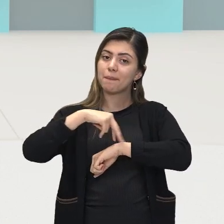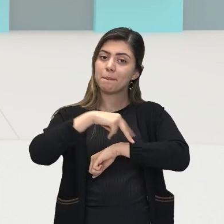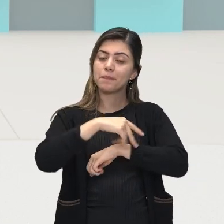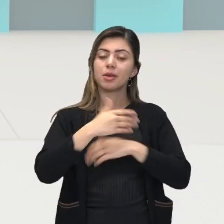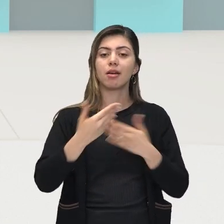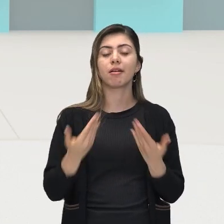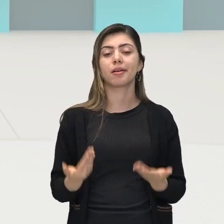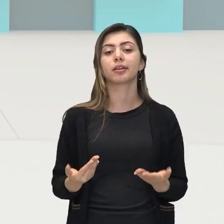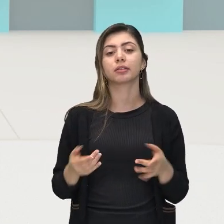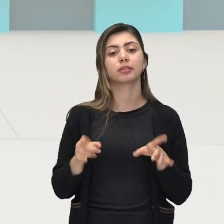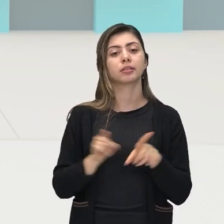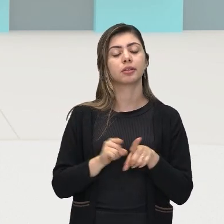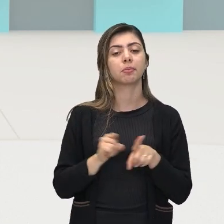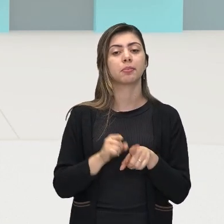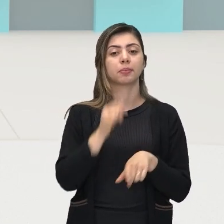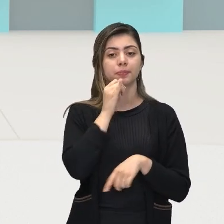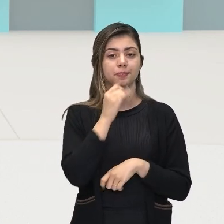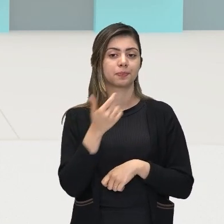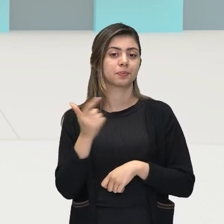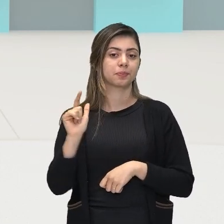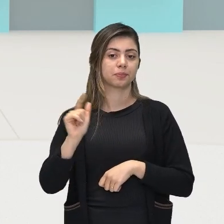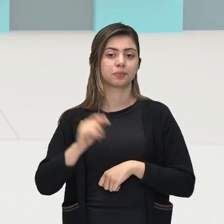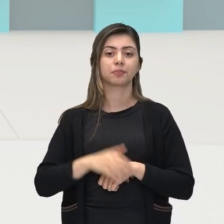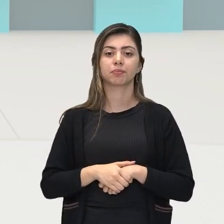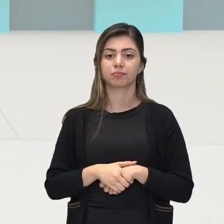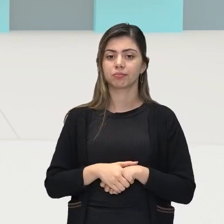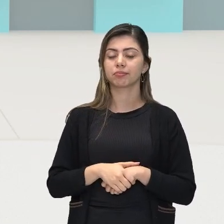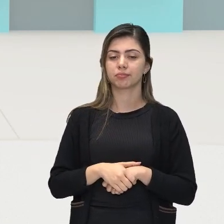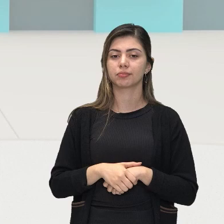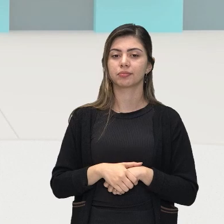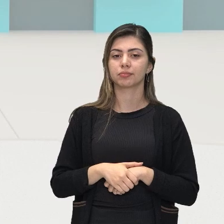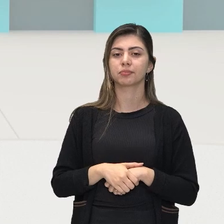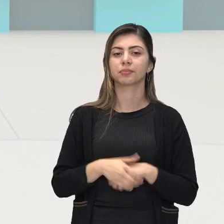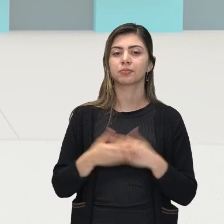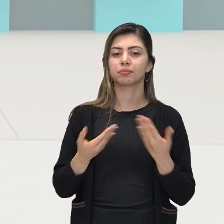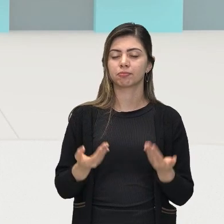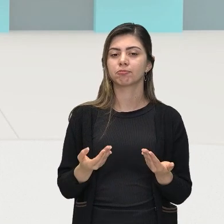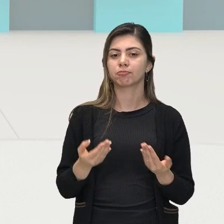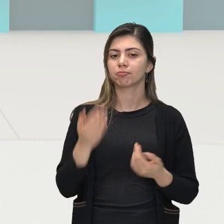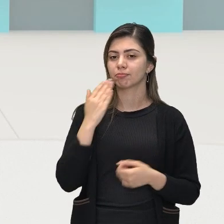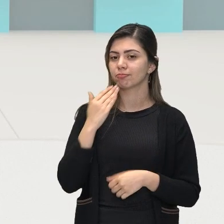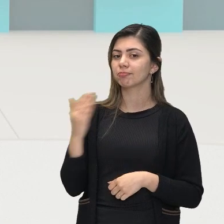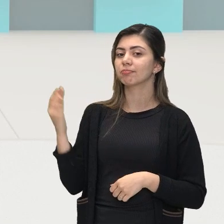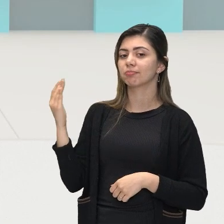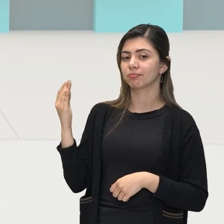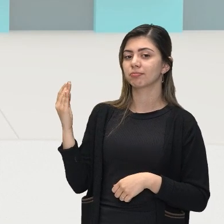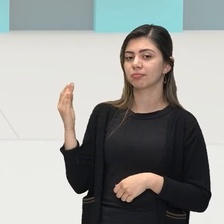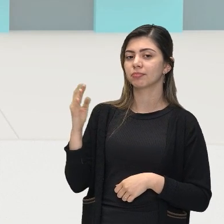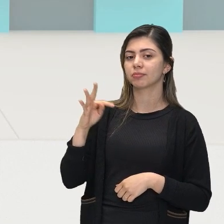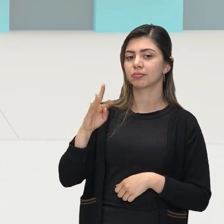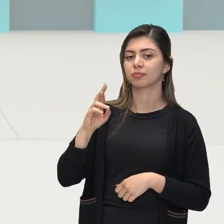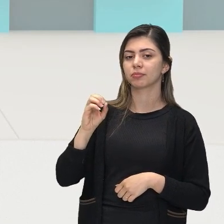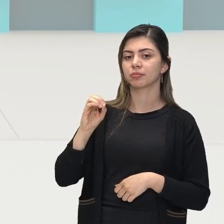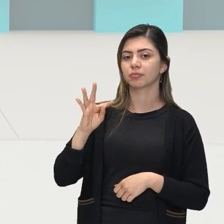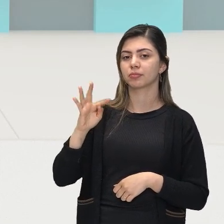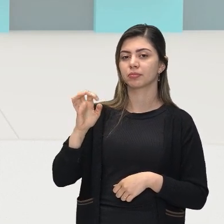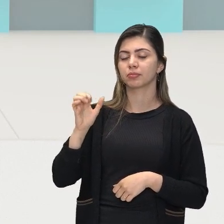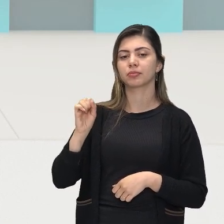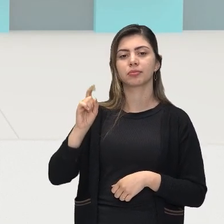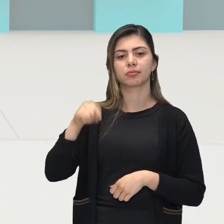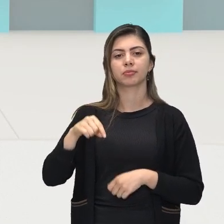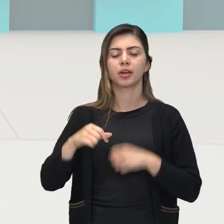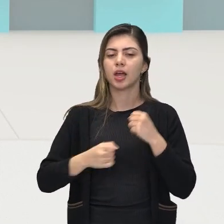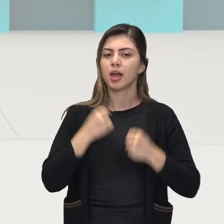também como outro exemplo o trote, né? Como vocês vão observar na imagem, que é aquela corridinha